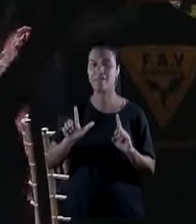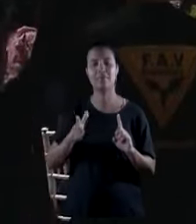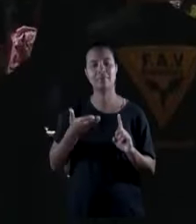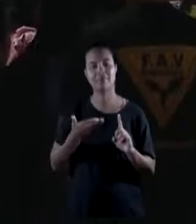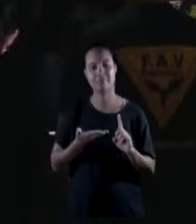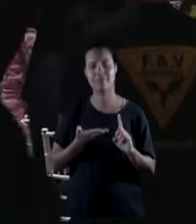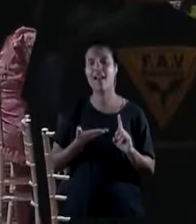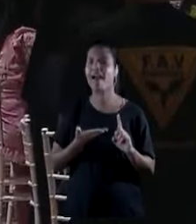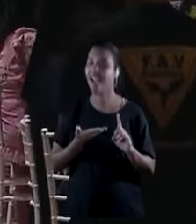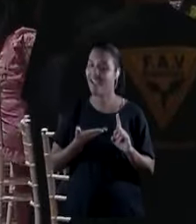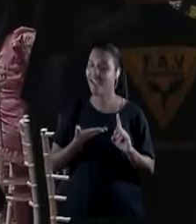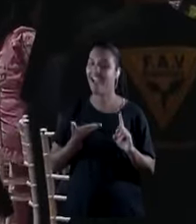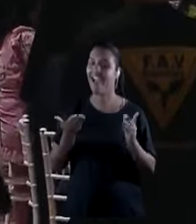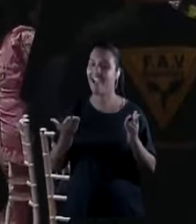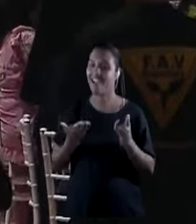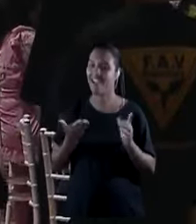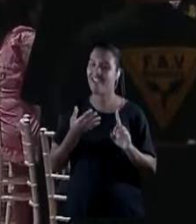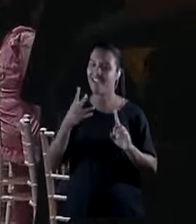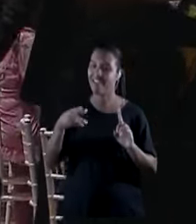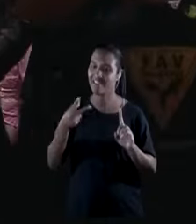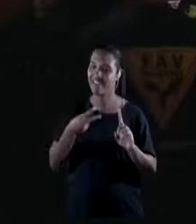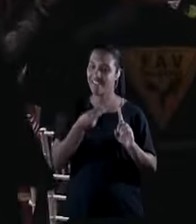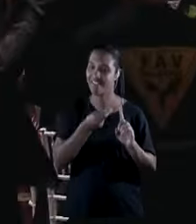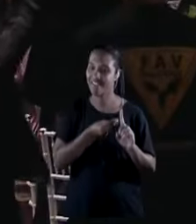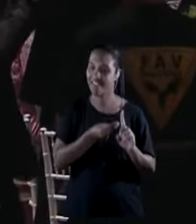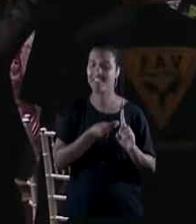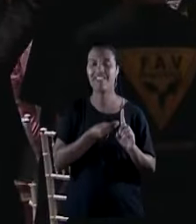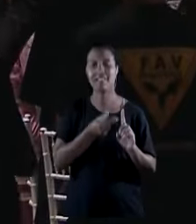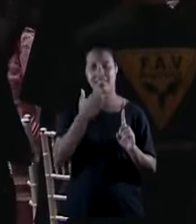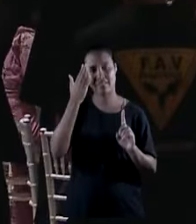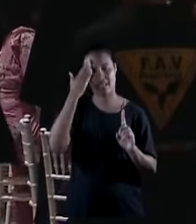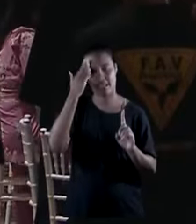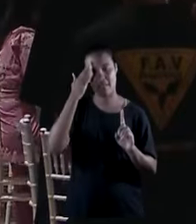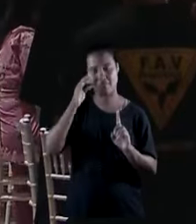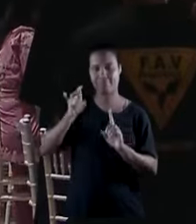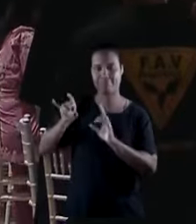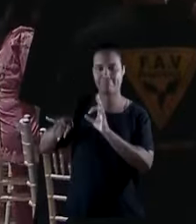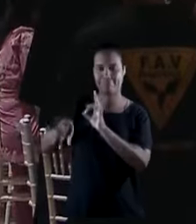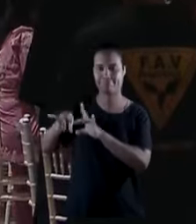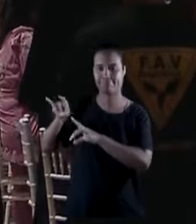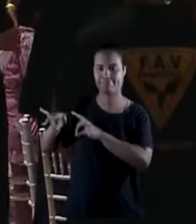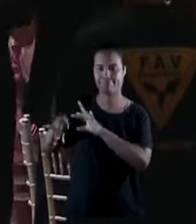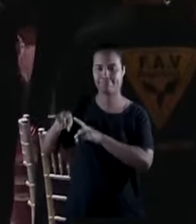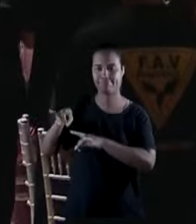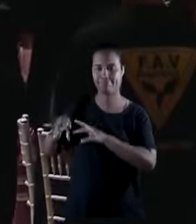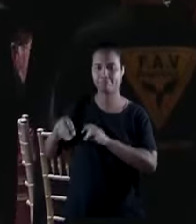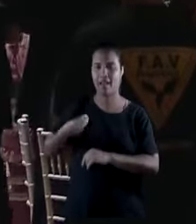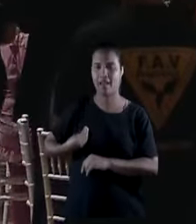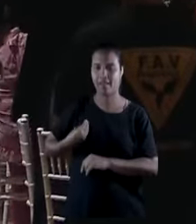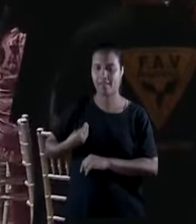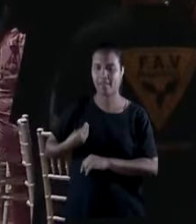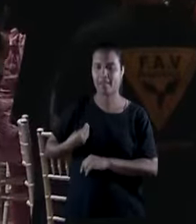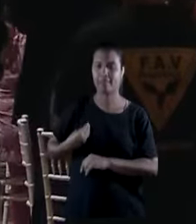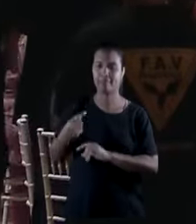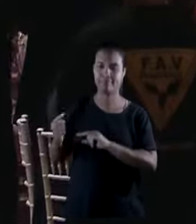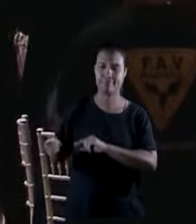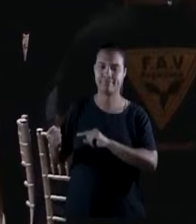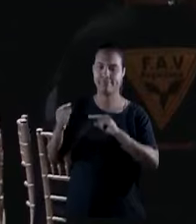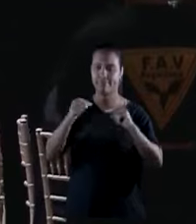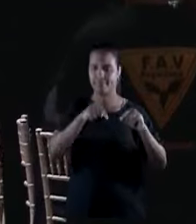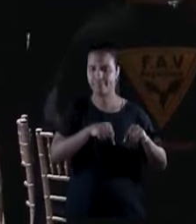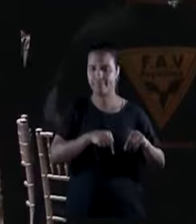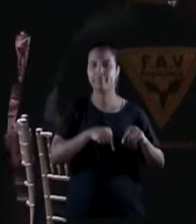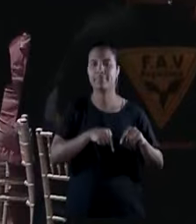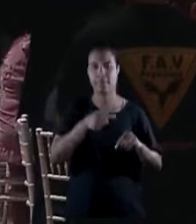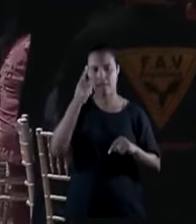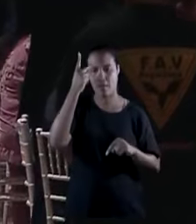Finalmente o prêmio veio, Abel. E a gente sabe, né, todas as renúncias que você fez até agora para estar aqui 3 anos, todos os títulos, aquela festa